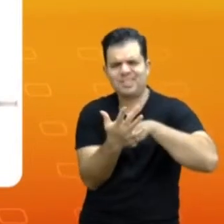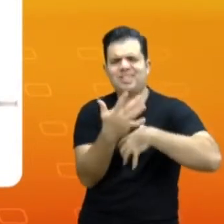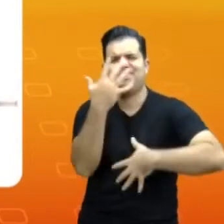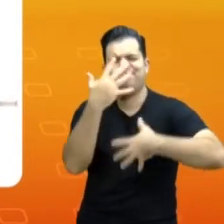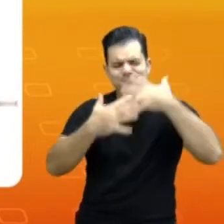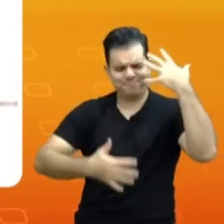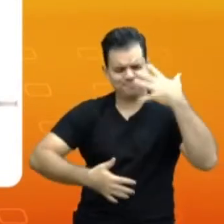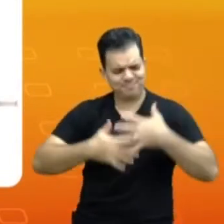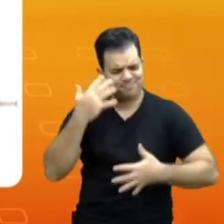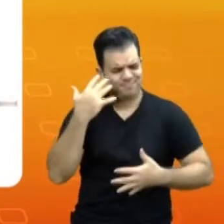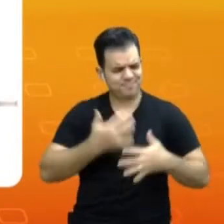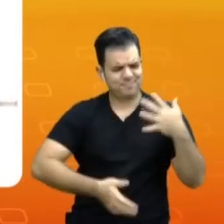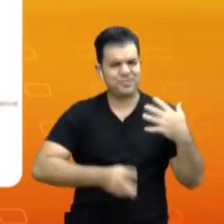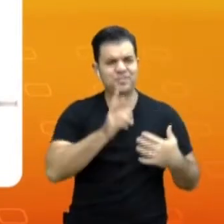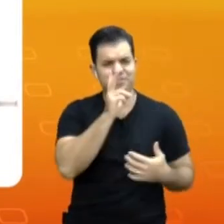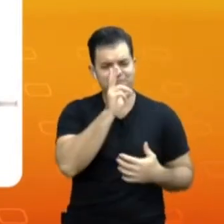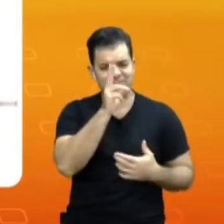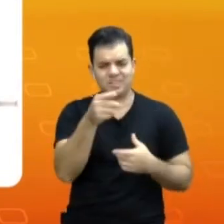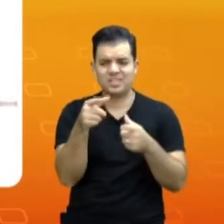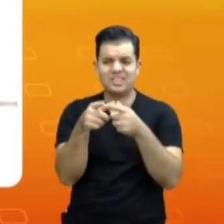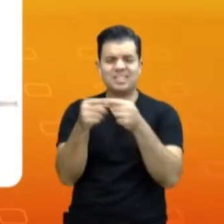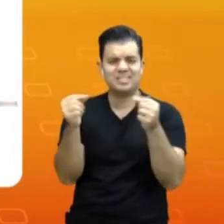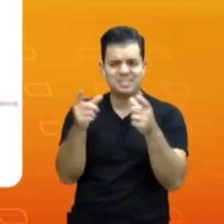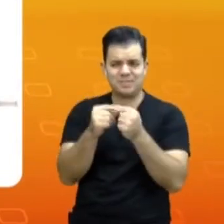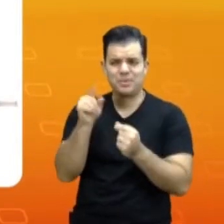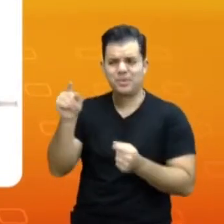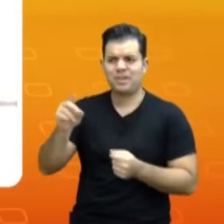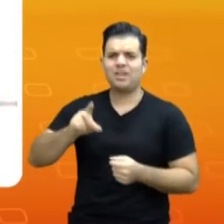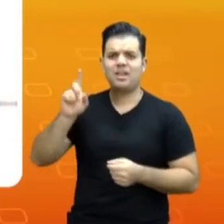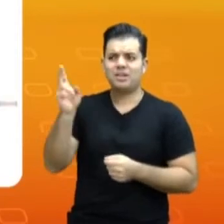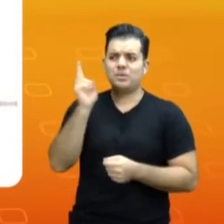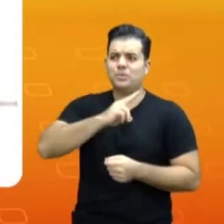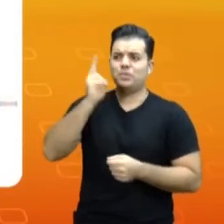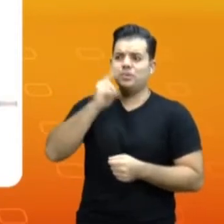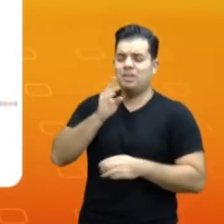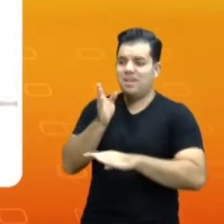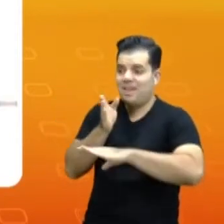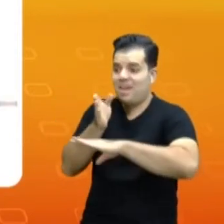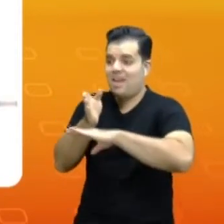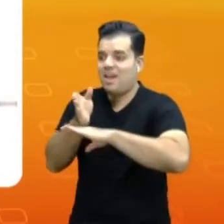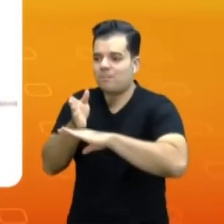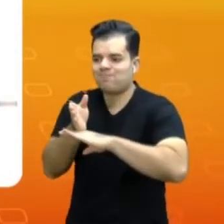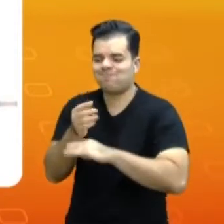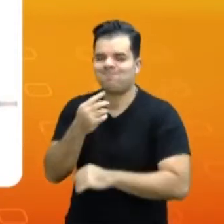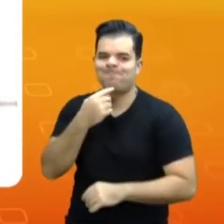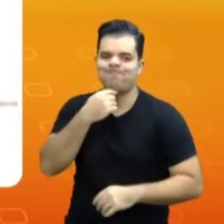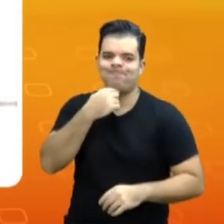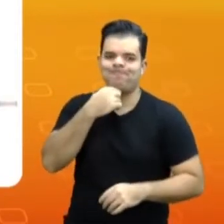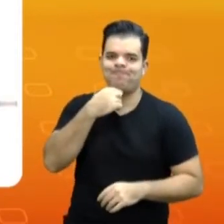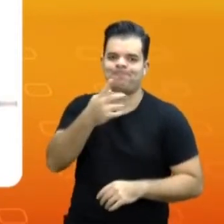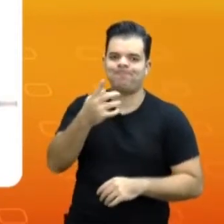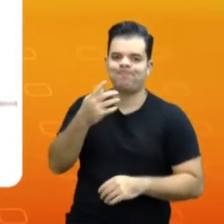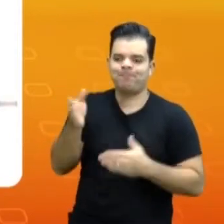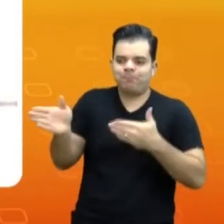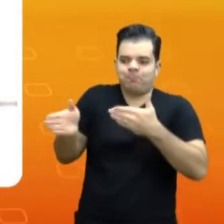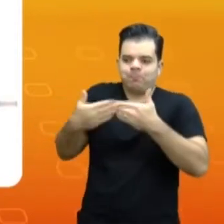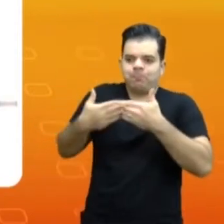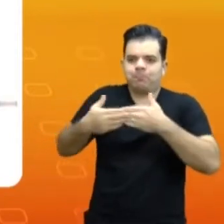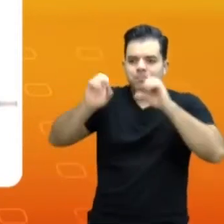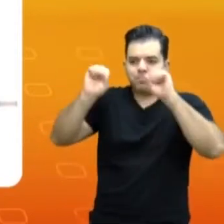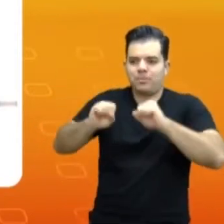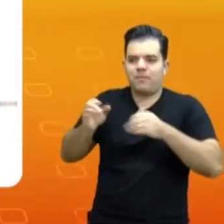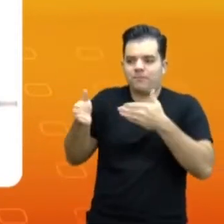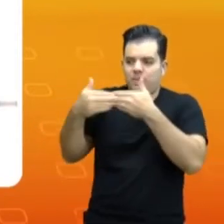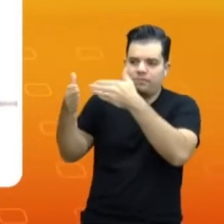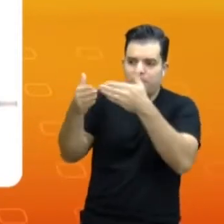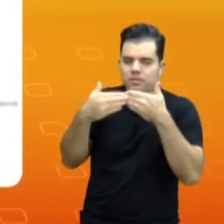estava em muitos momentos em estado de emergência, então a gente não podia acessar, por exemplo, os locais, né. A